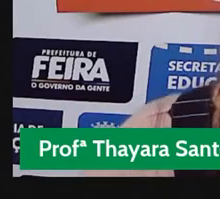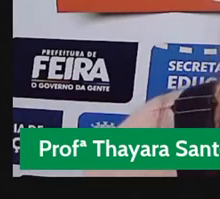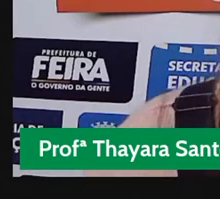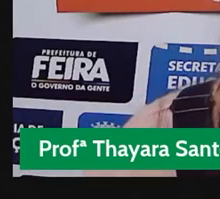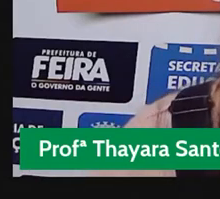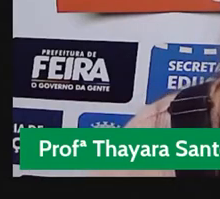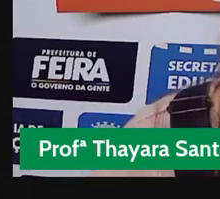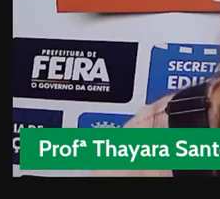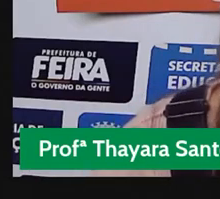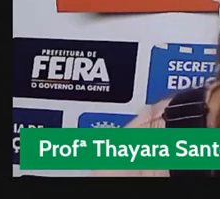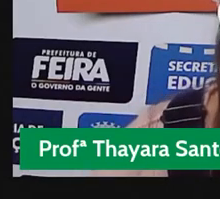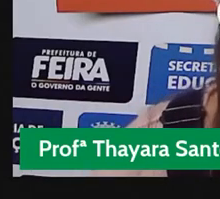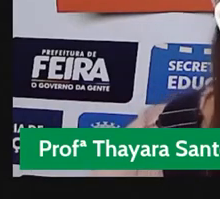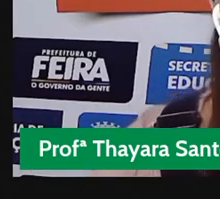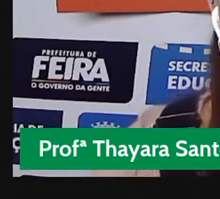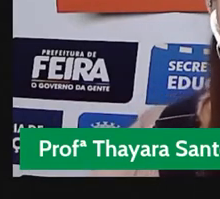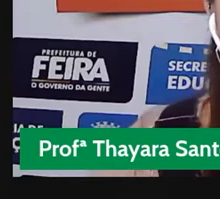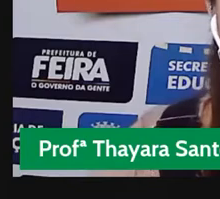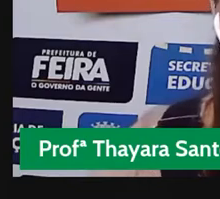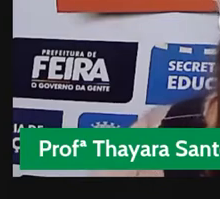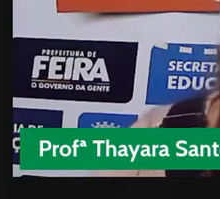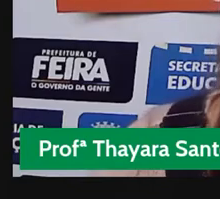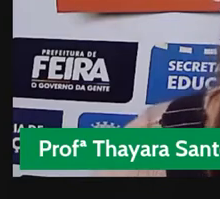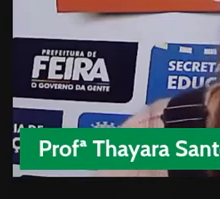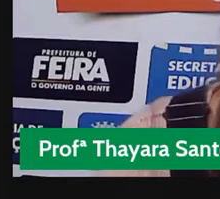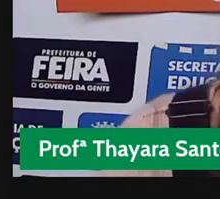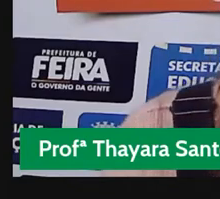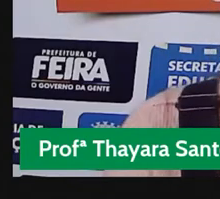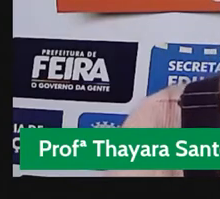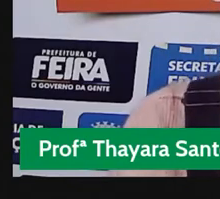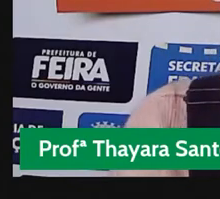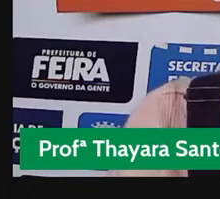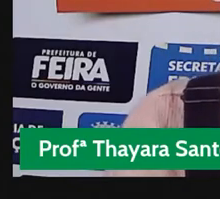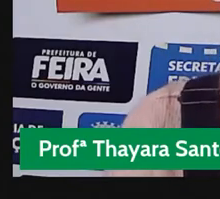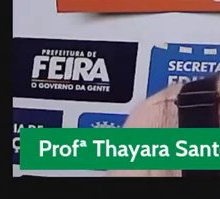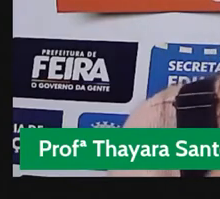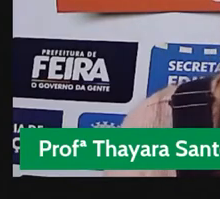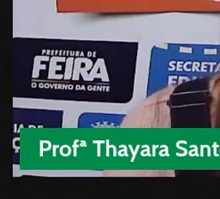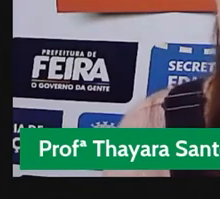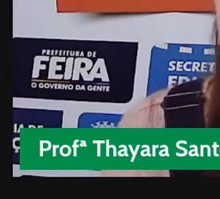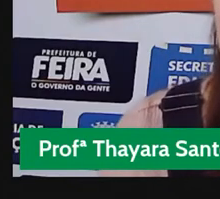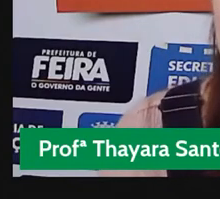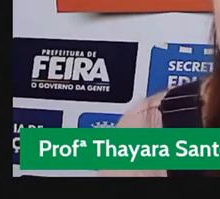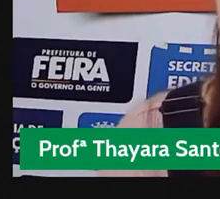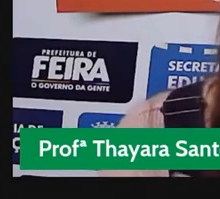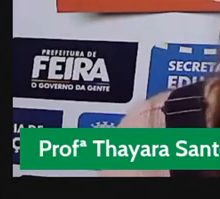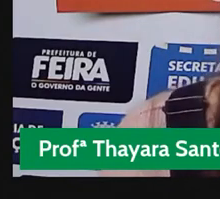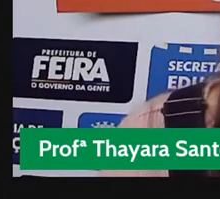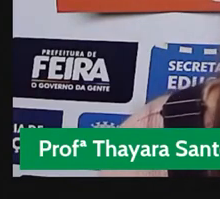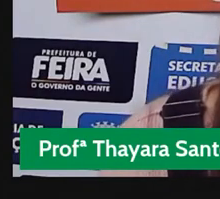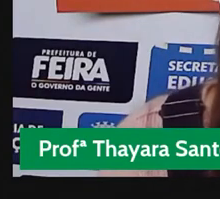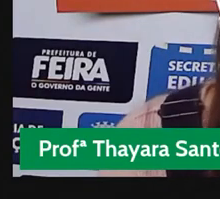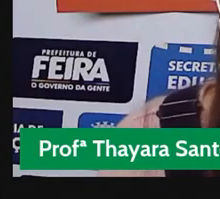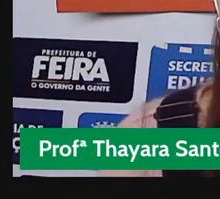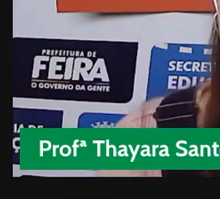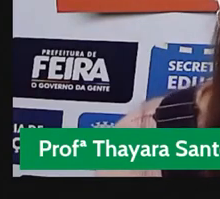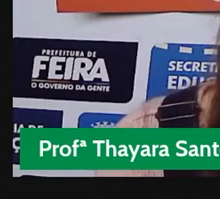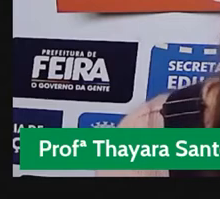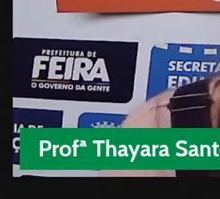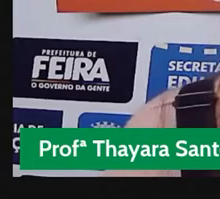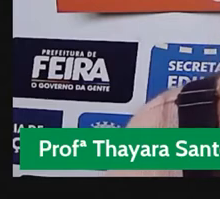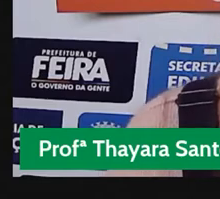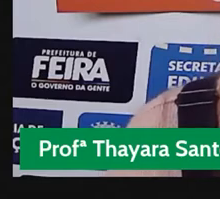número 20 do 7º anos e vamos continuar falando sobre o equilíbrio termodinâmico e a vida na Terra não por isso a gente vai